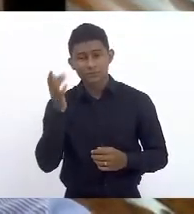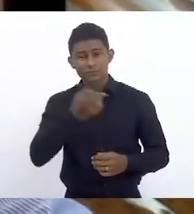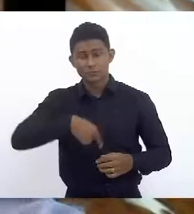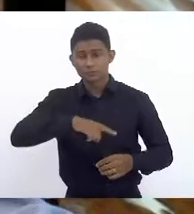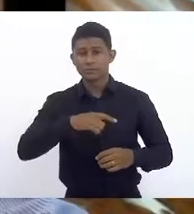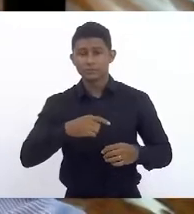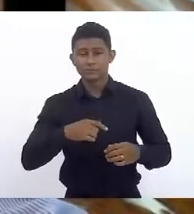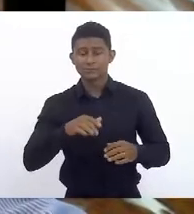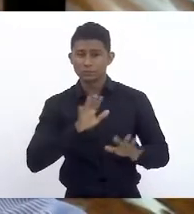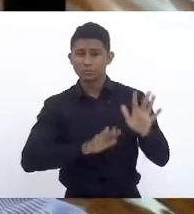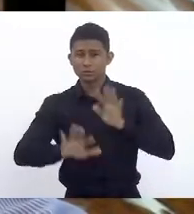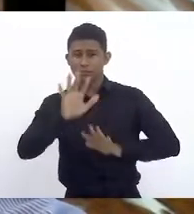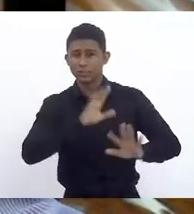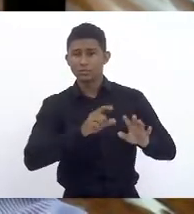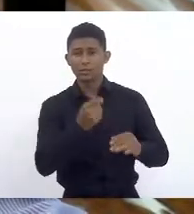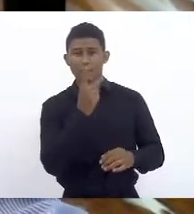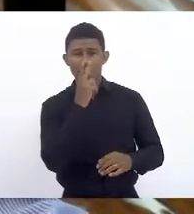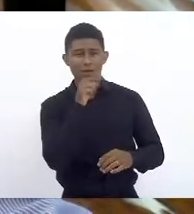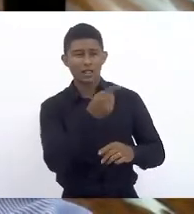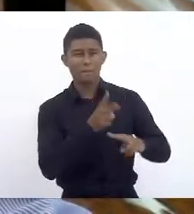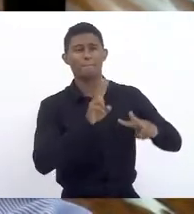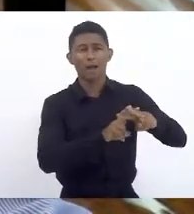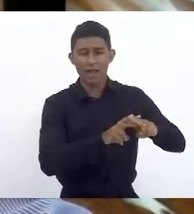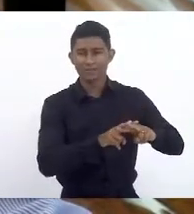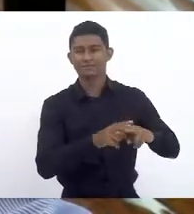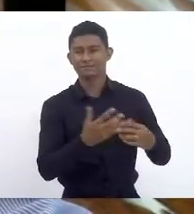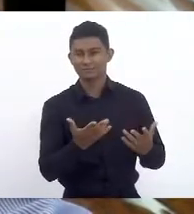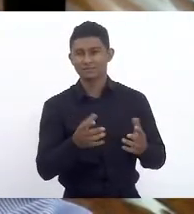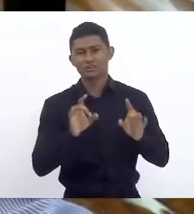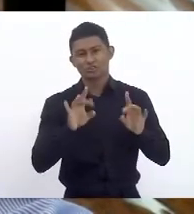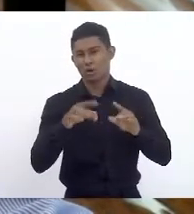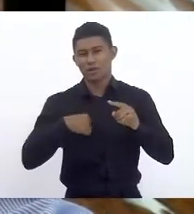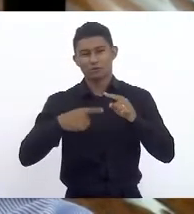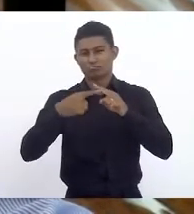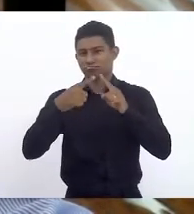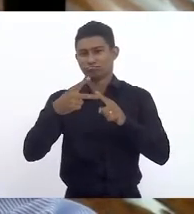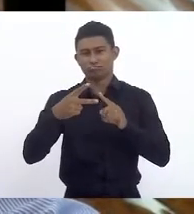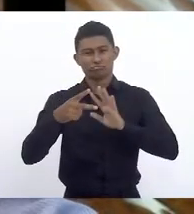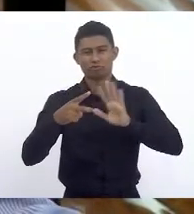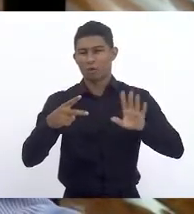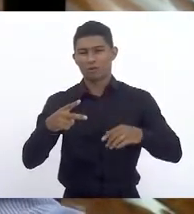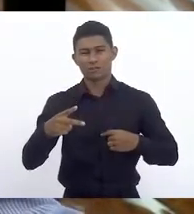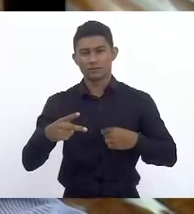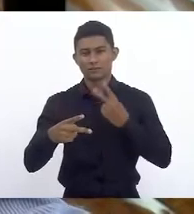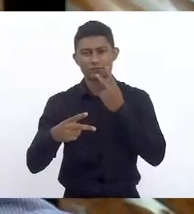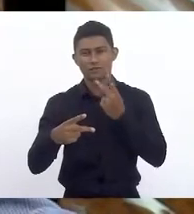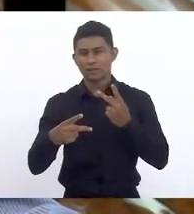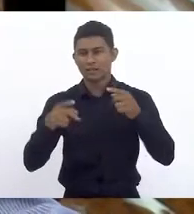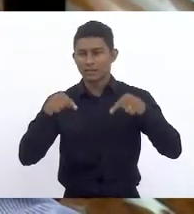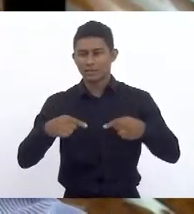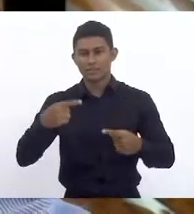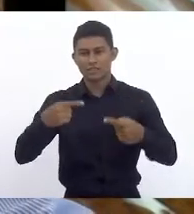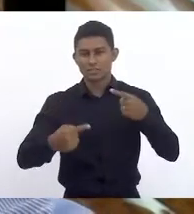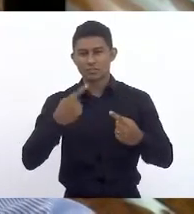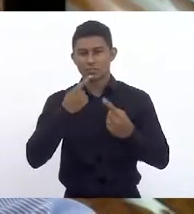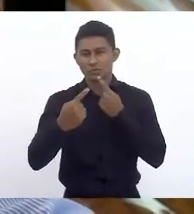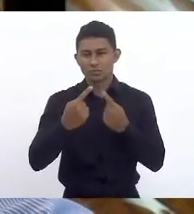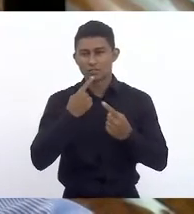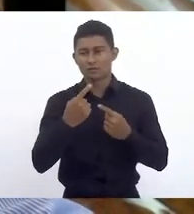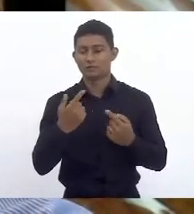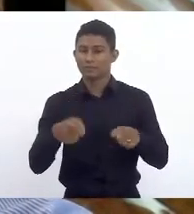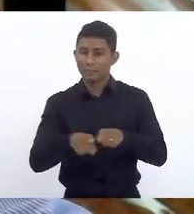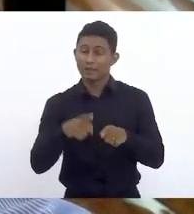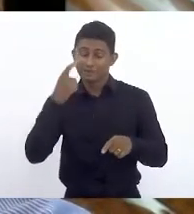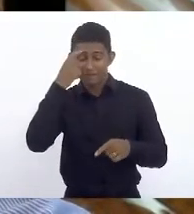engessar excessivamente. Enfim, seguem as duas observações aqui para a nossa discussão e para sair uma lei aqui